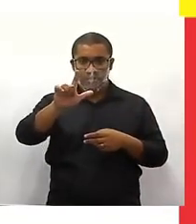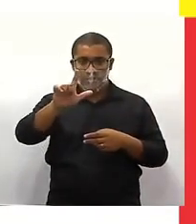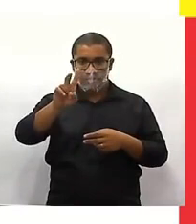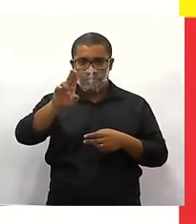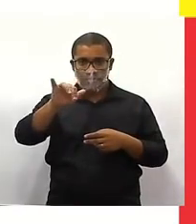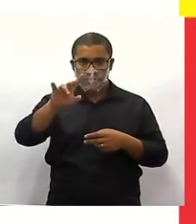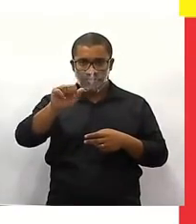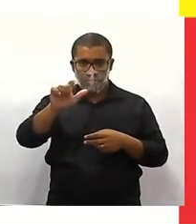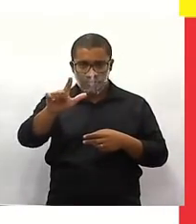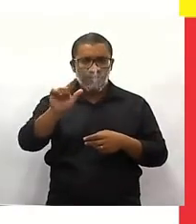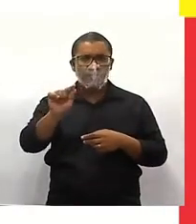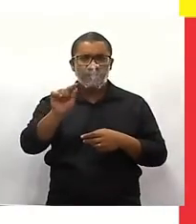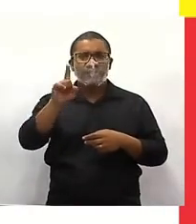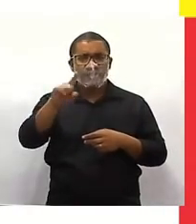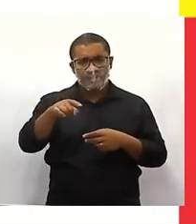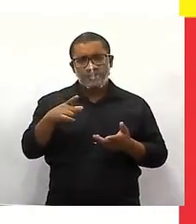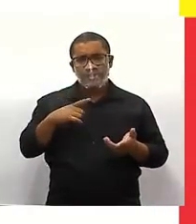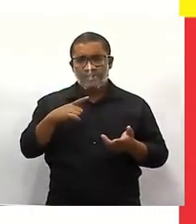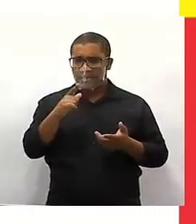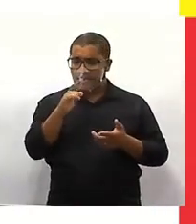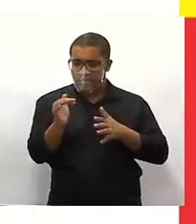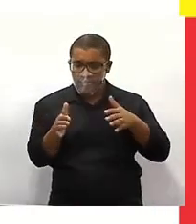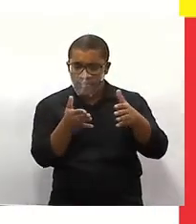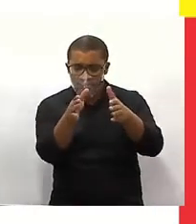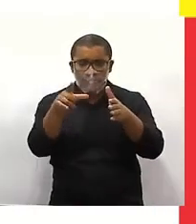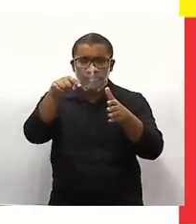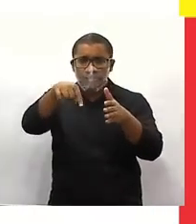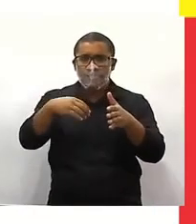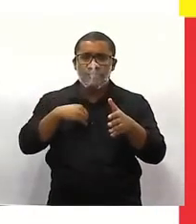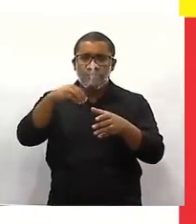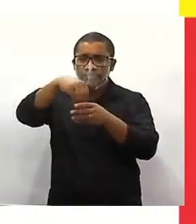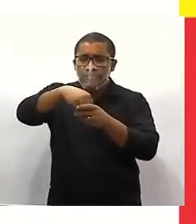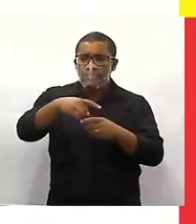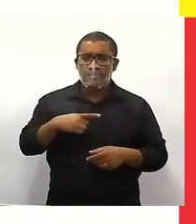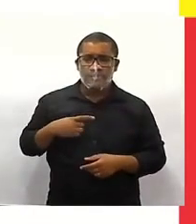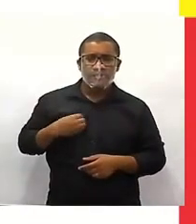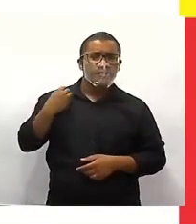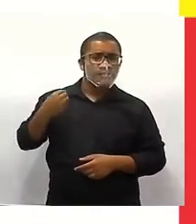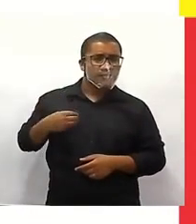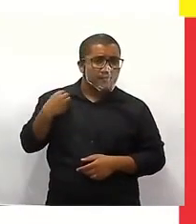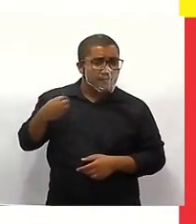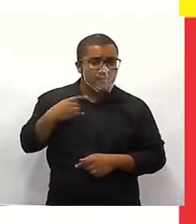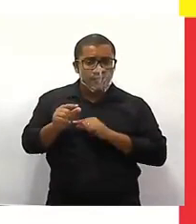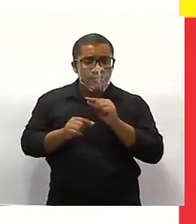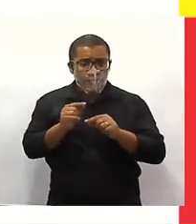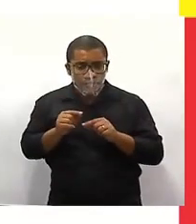ou animais presentes na dinâmica do rio, é o ecossistema, né? A